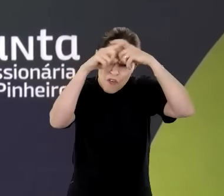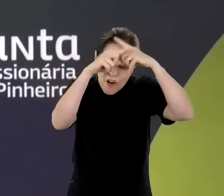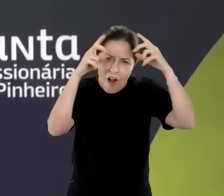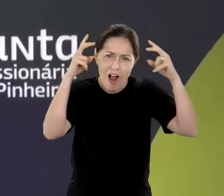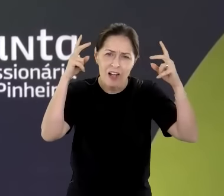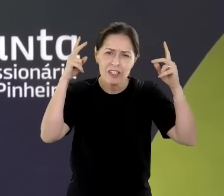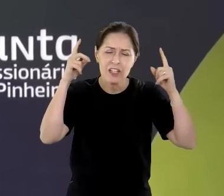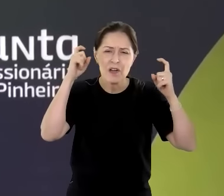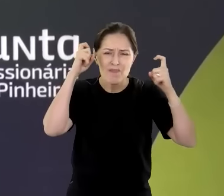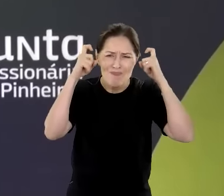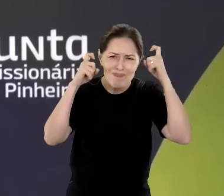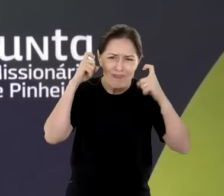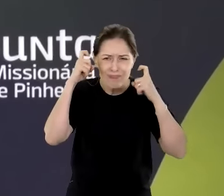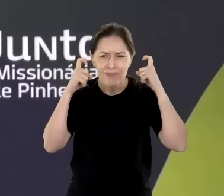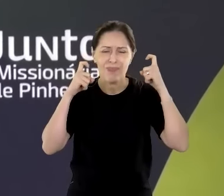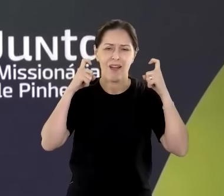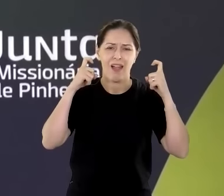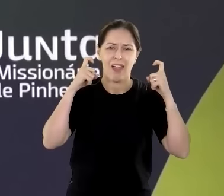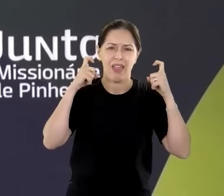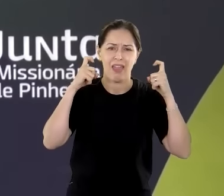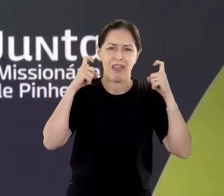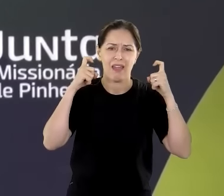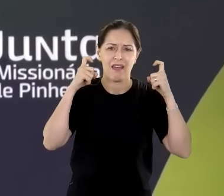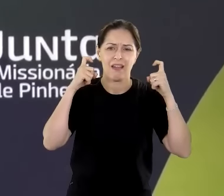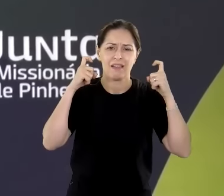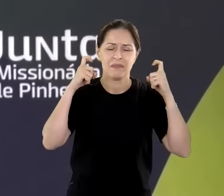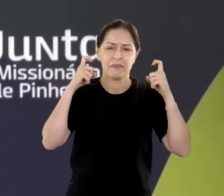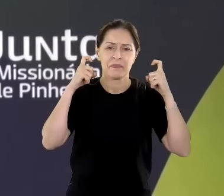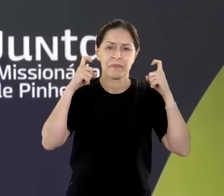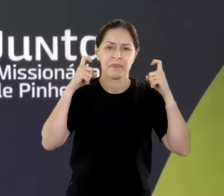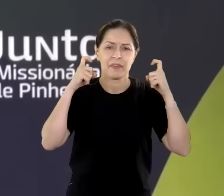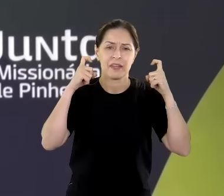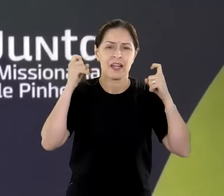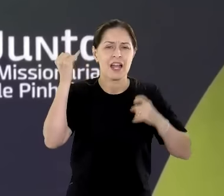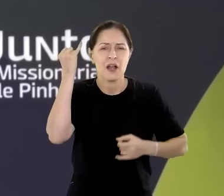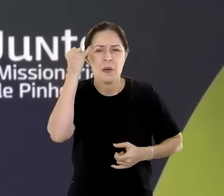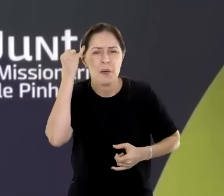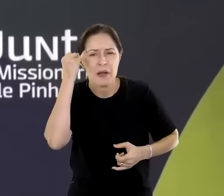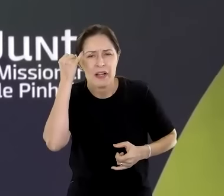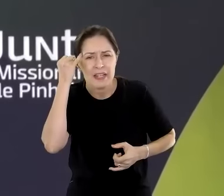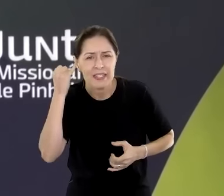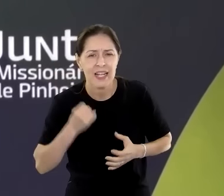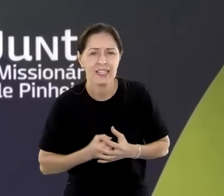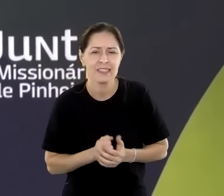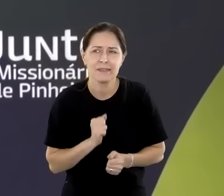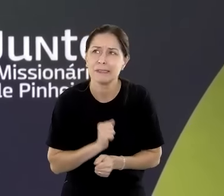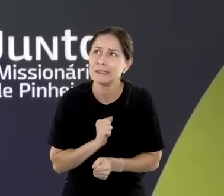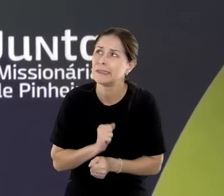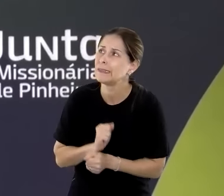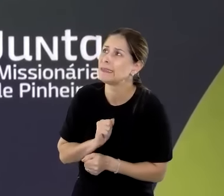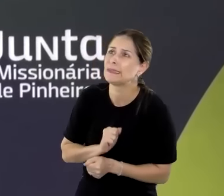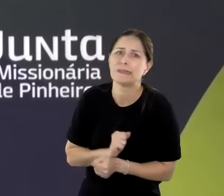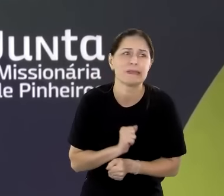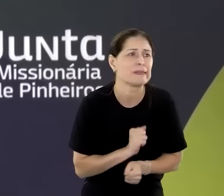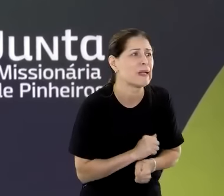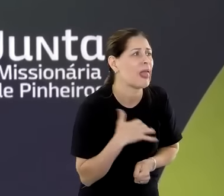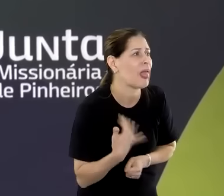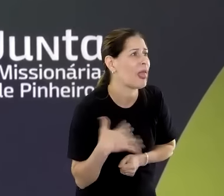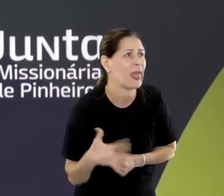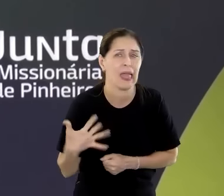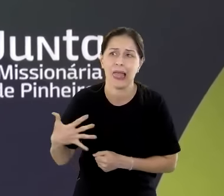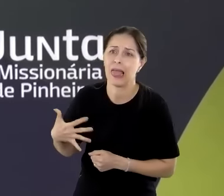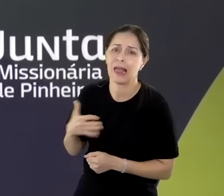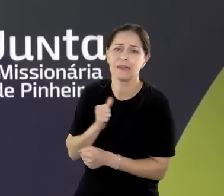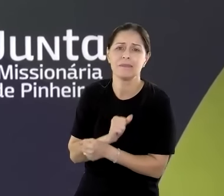traz a ideia de constante suspense. Era a palavra usada, por exemplo, para um navio